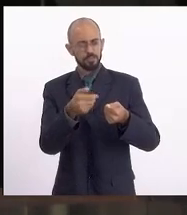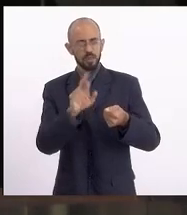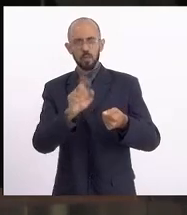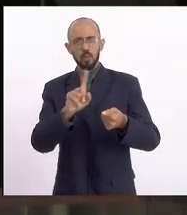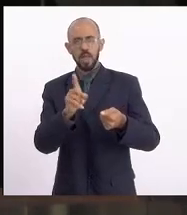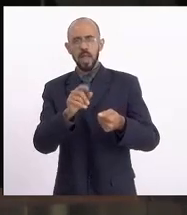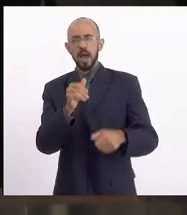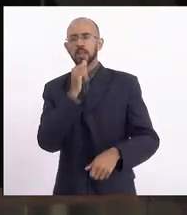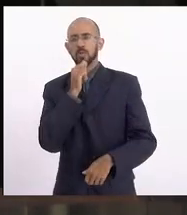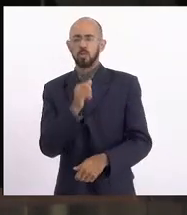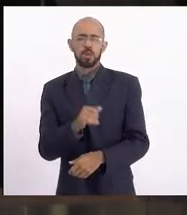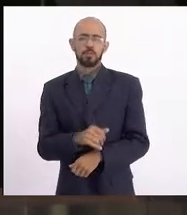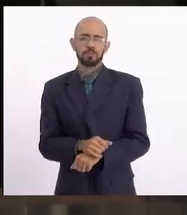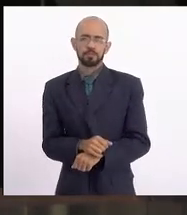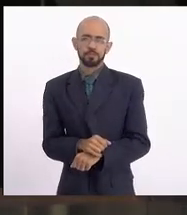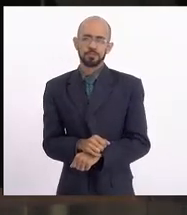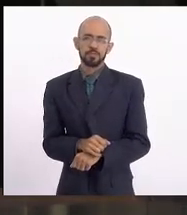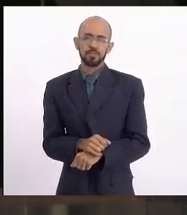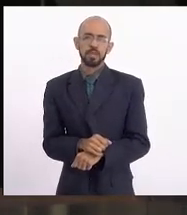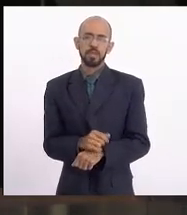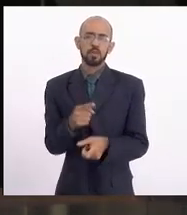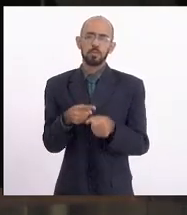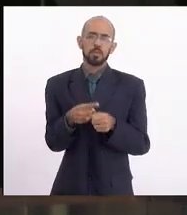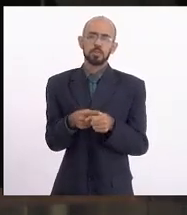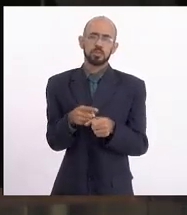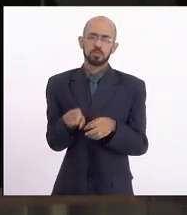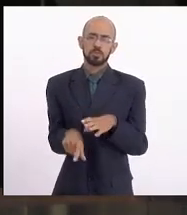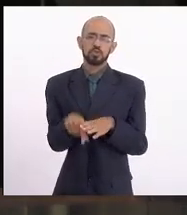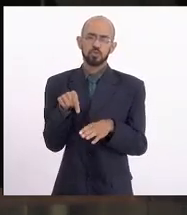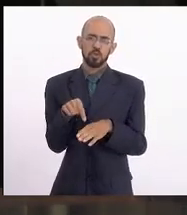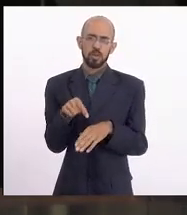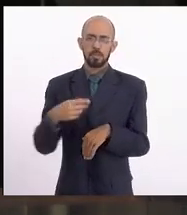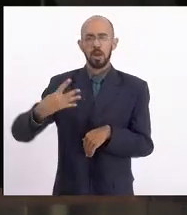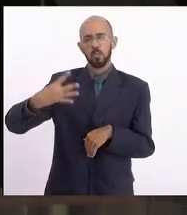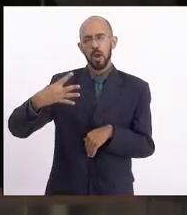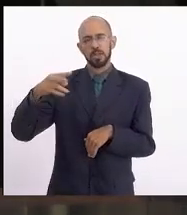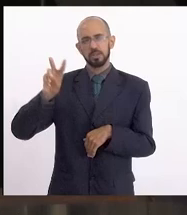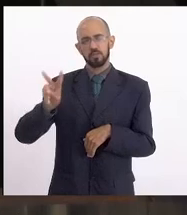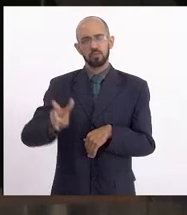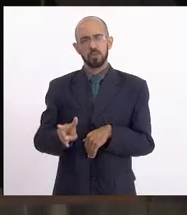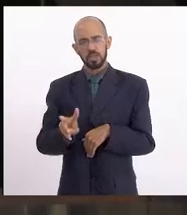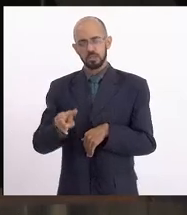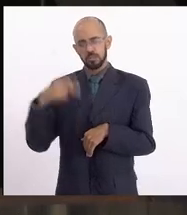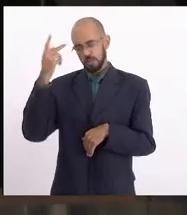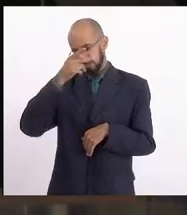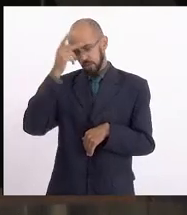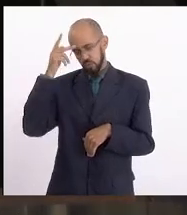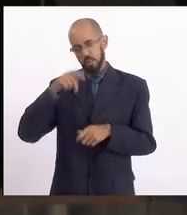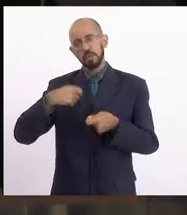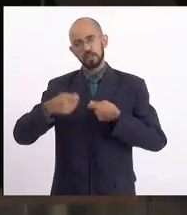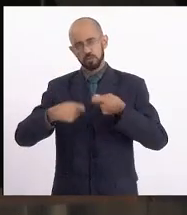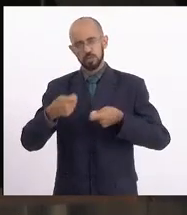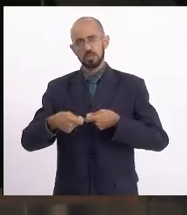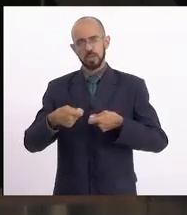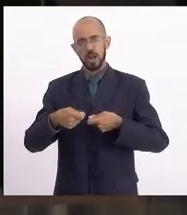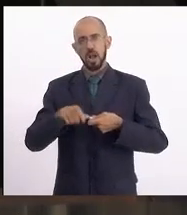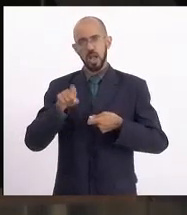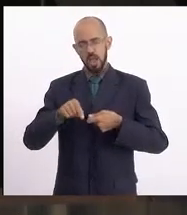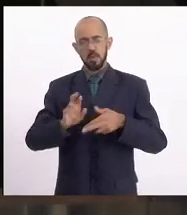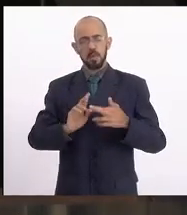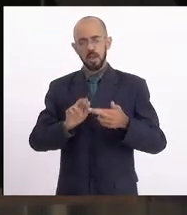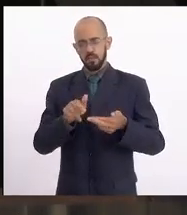pode ser coincidência que o município escolha pela quarta vez alguém para governá-lo. Só pode ser uma